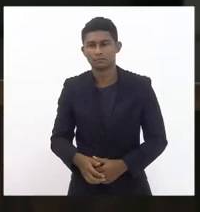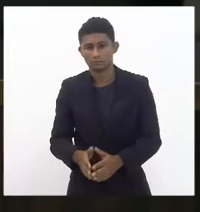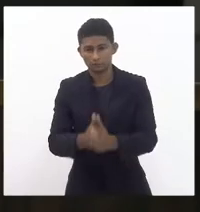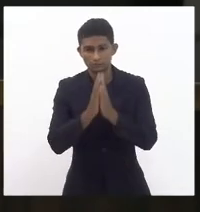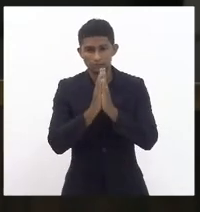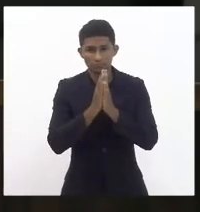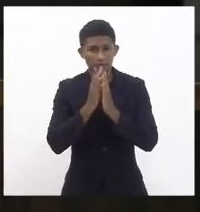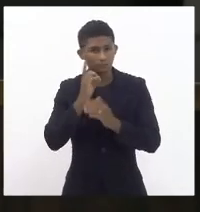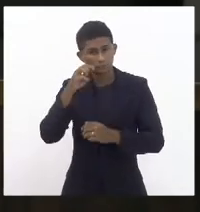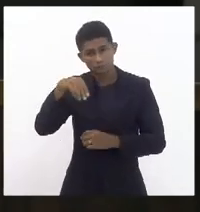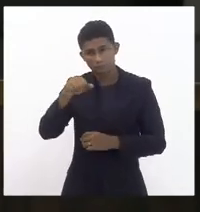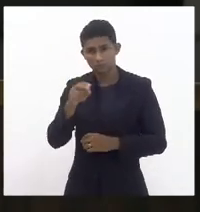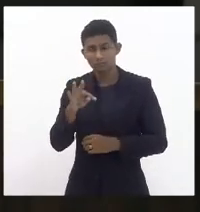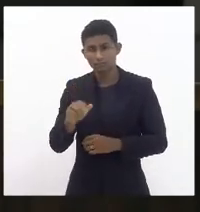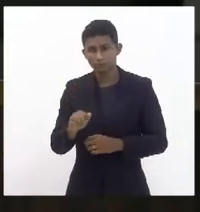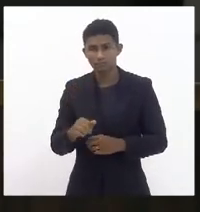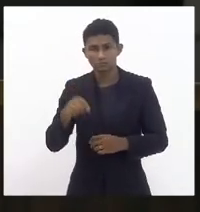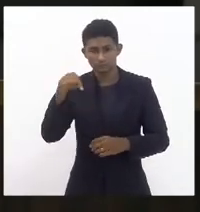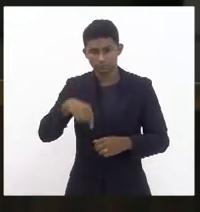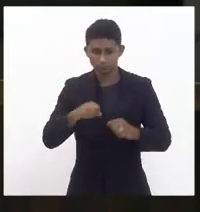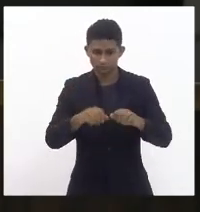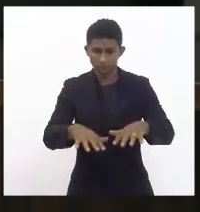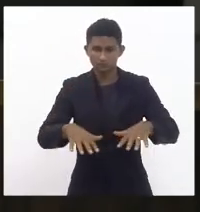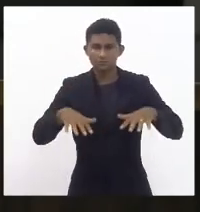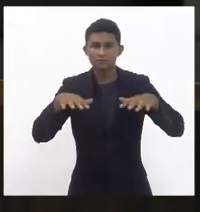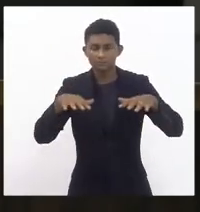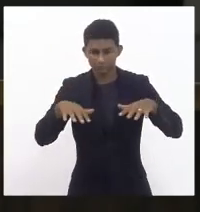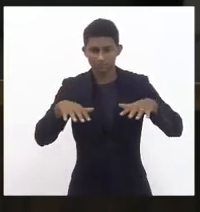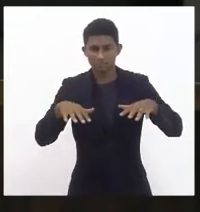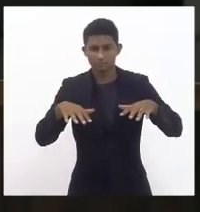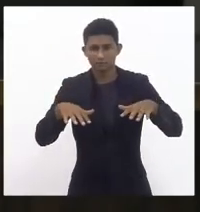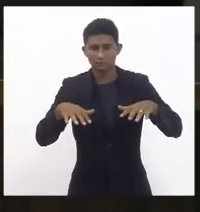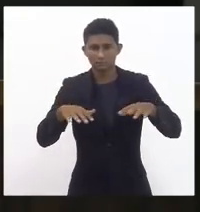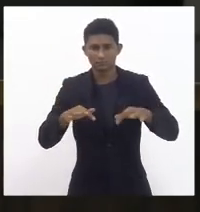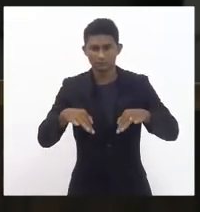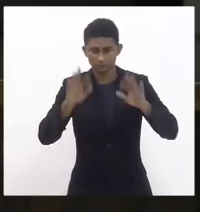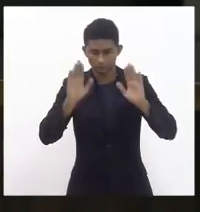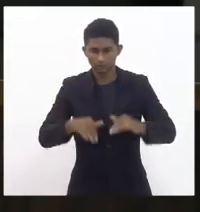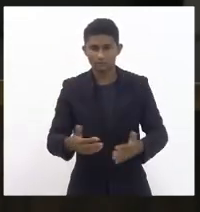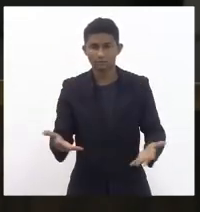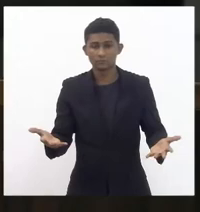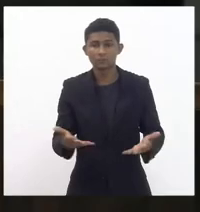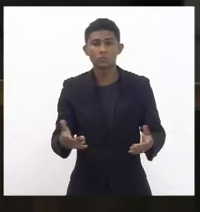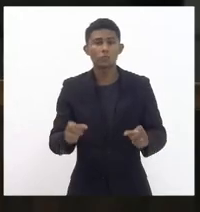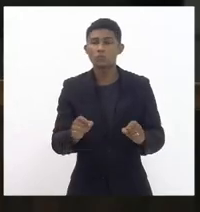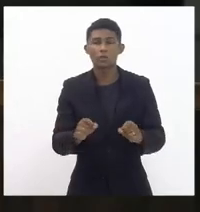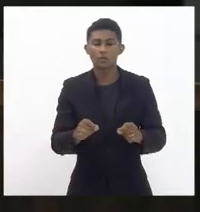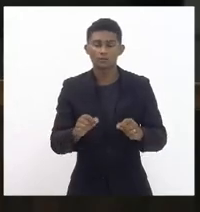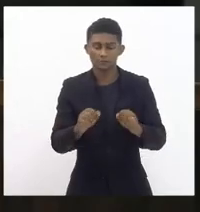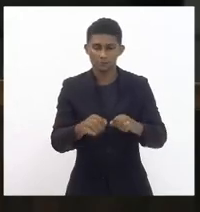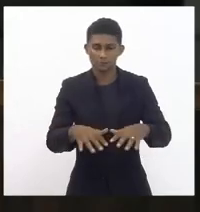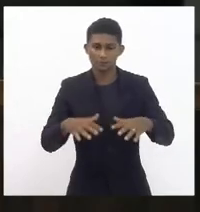deputada Marta nada mais havendo a tratar a sessão extraordinária do dia a mesma está encerrada passa assim ao expediente final